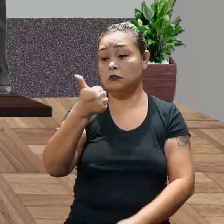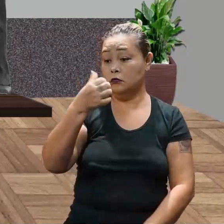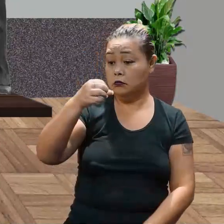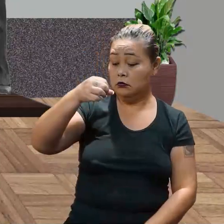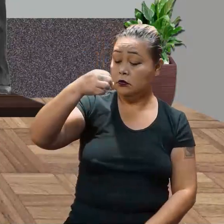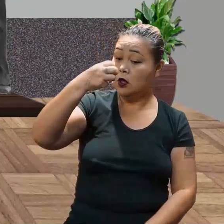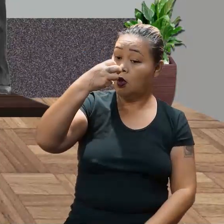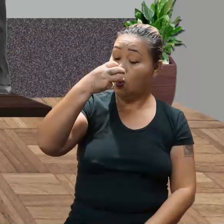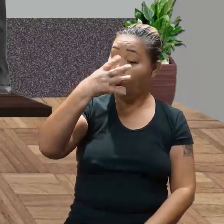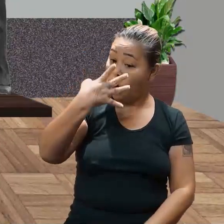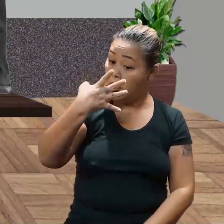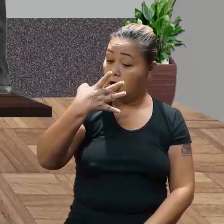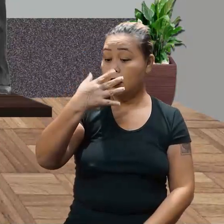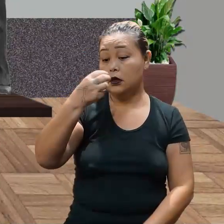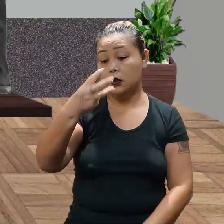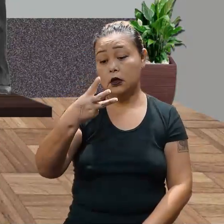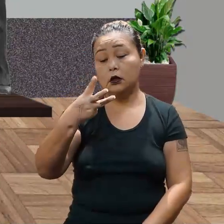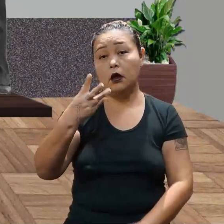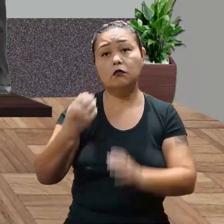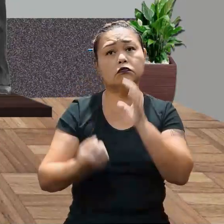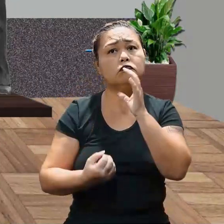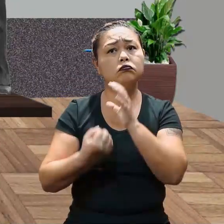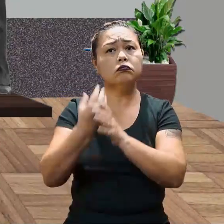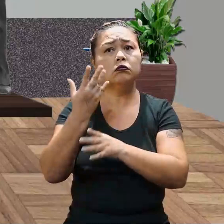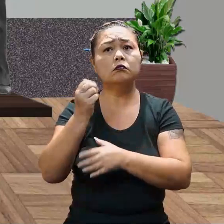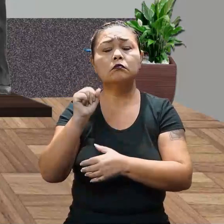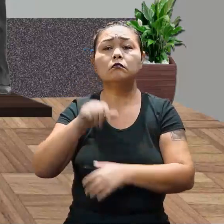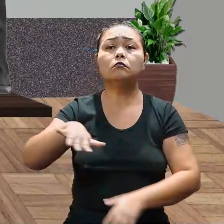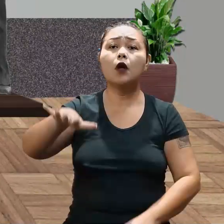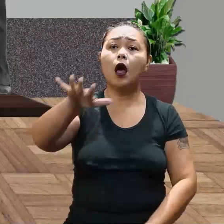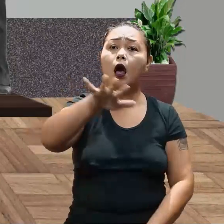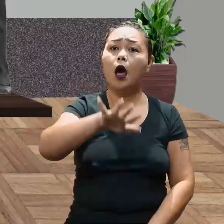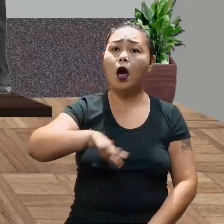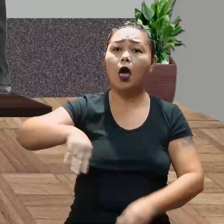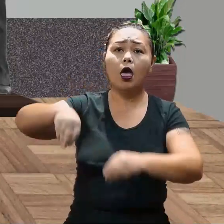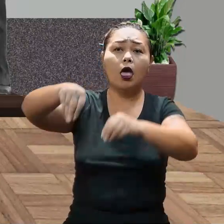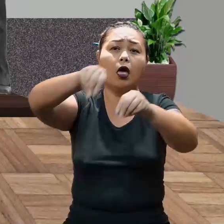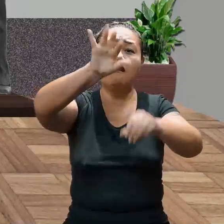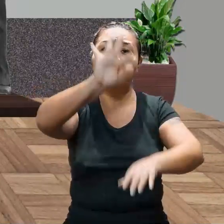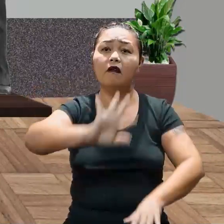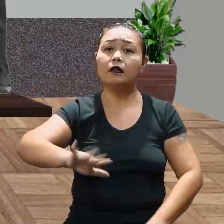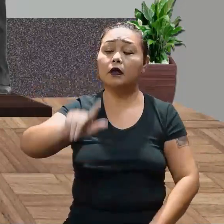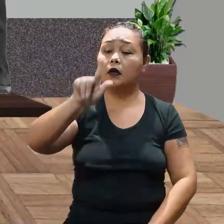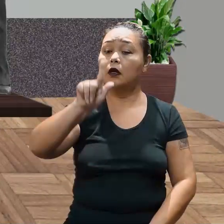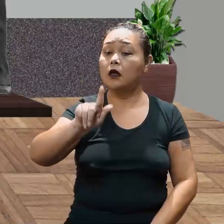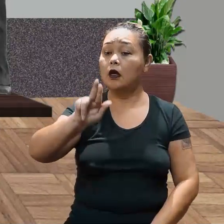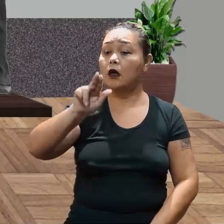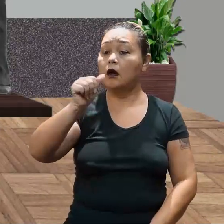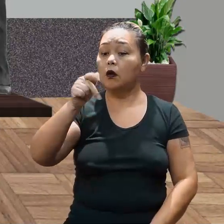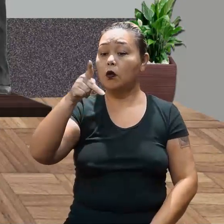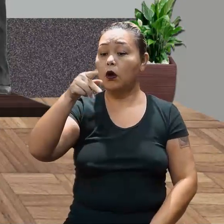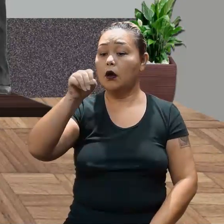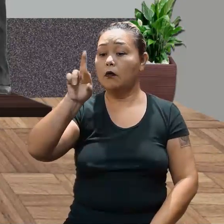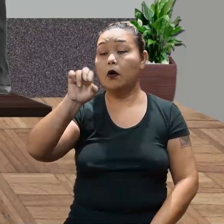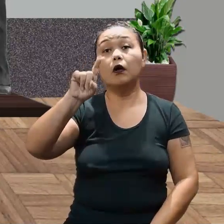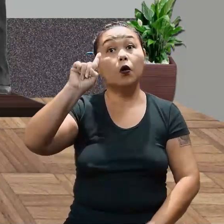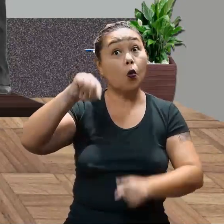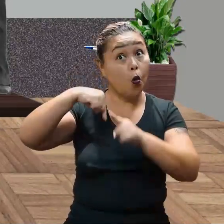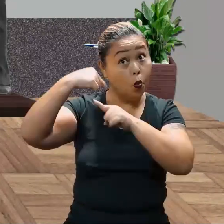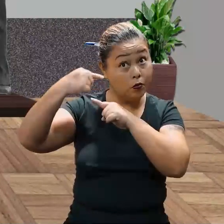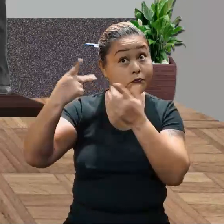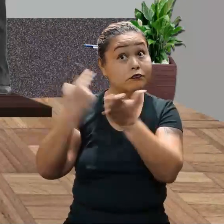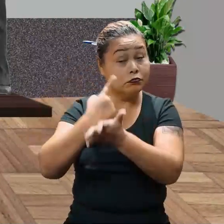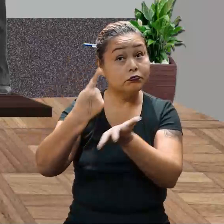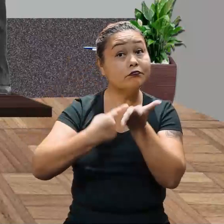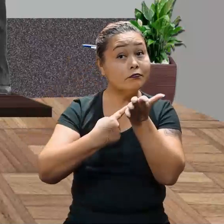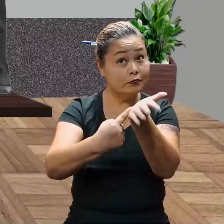1943, é criado o Território Federal do Guaporé, criado em 1943. Consequências